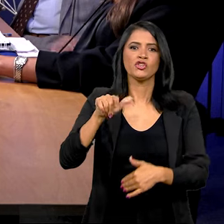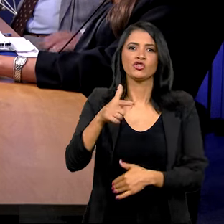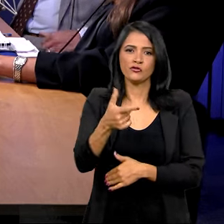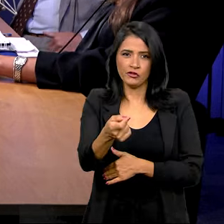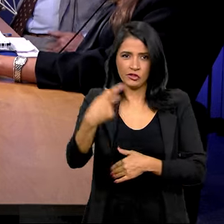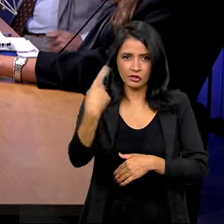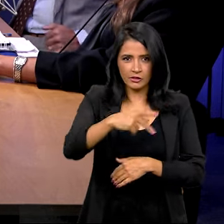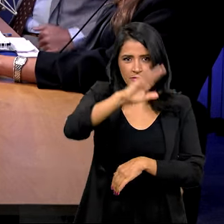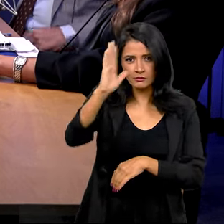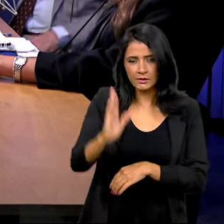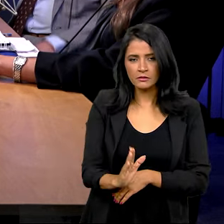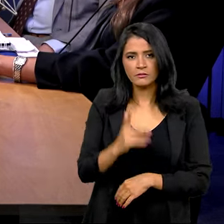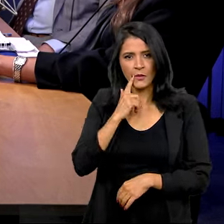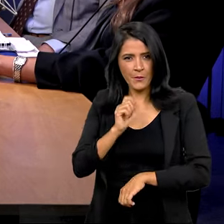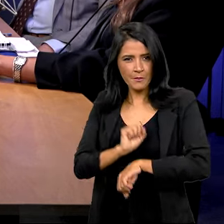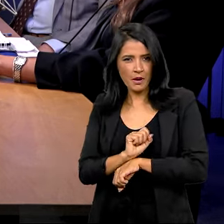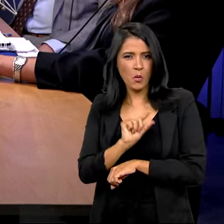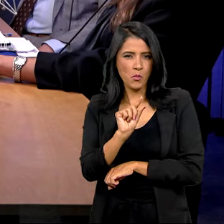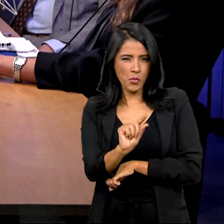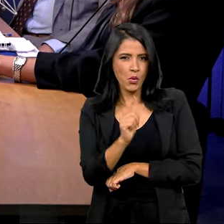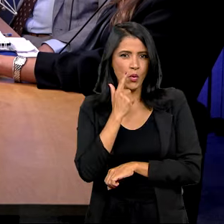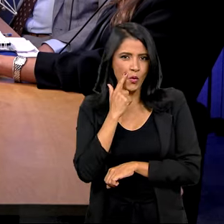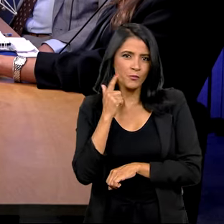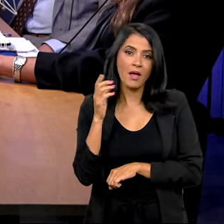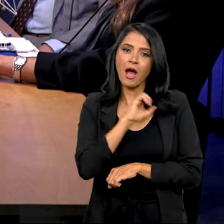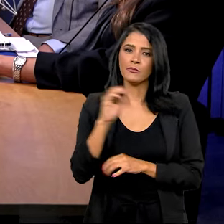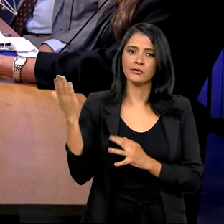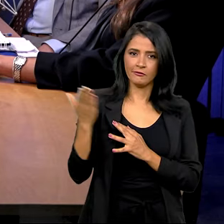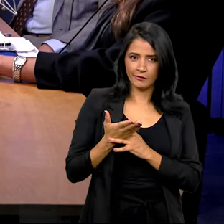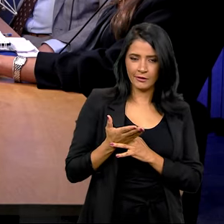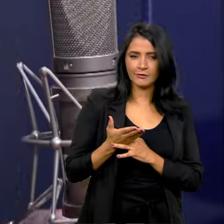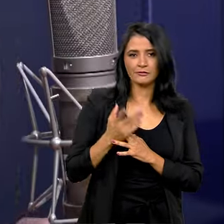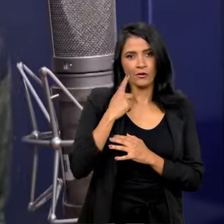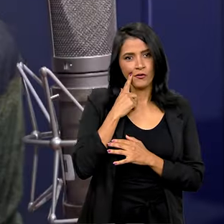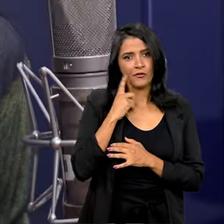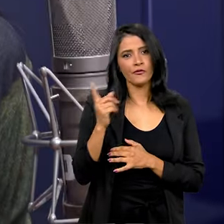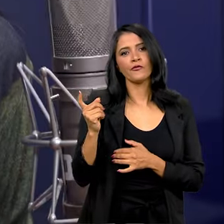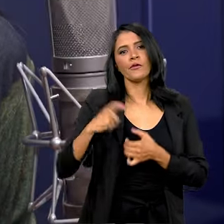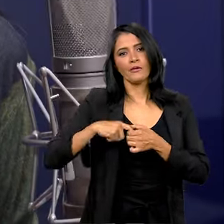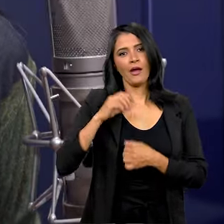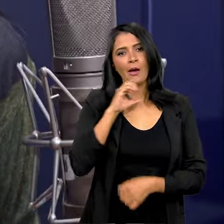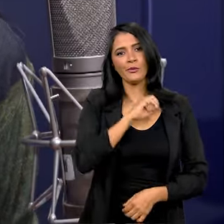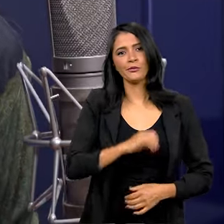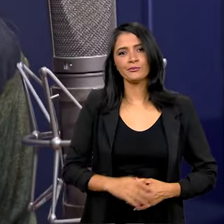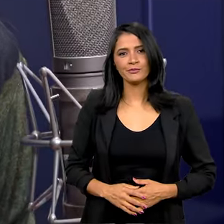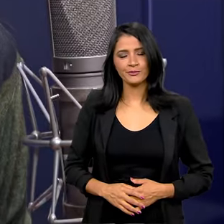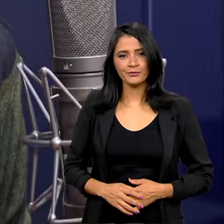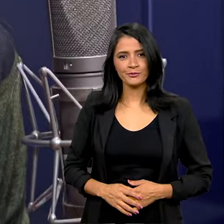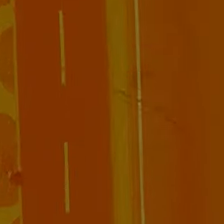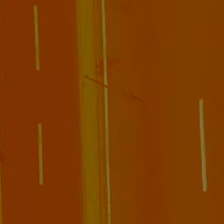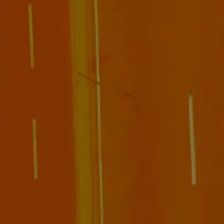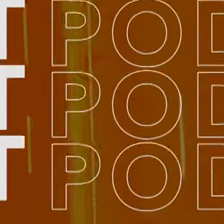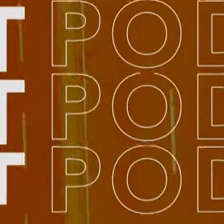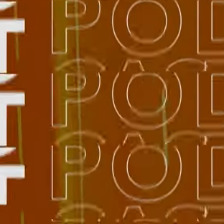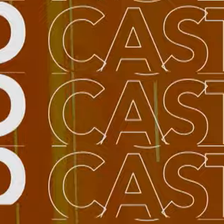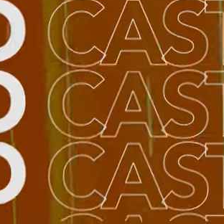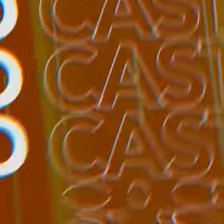Brasil vamos dar uma paradinha aqui na conversa chamar um intervalo a gente volta já